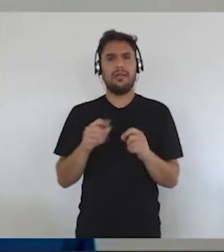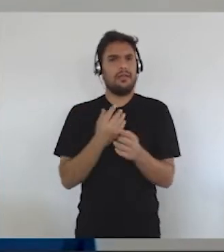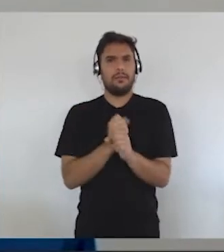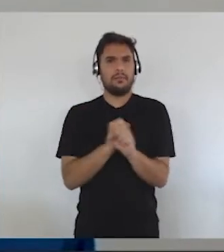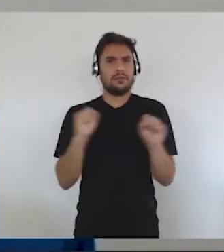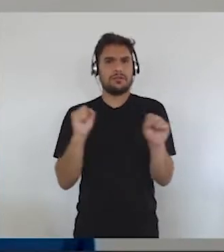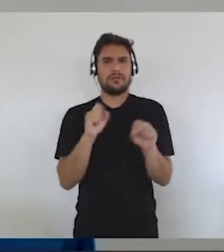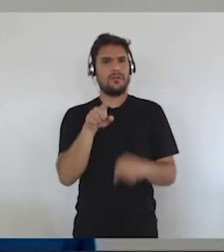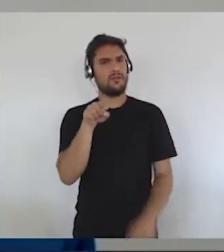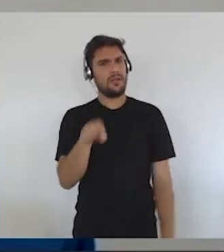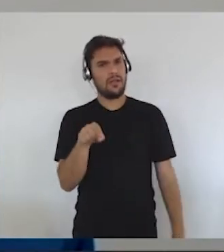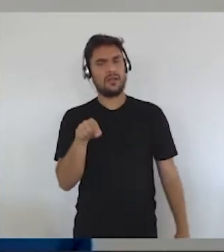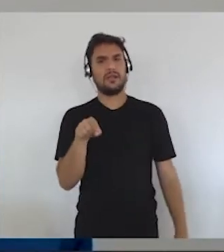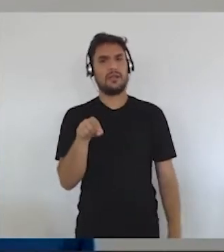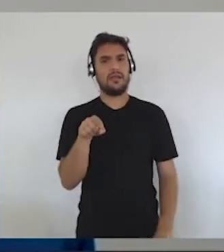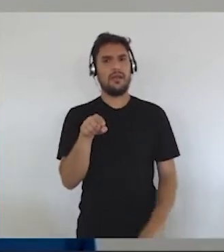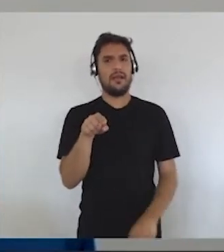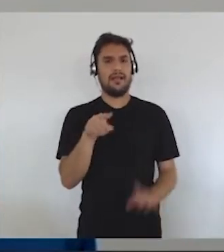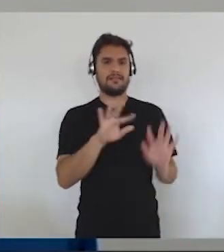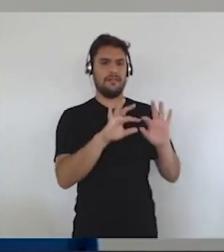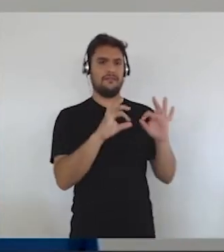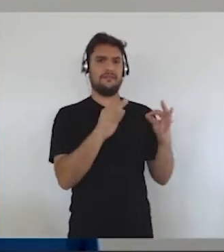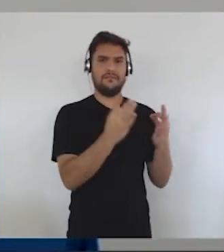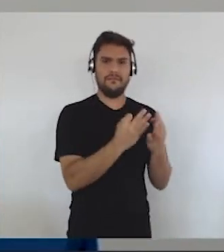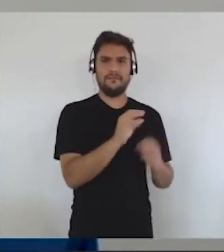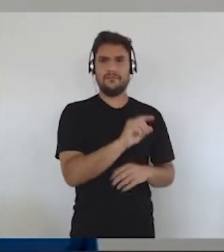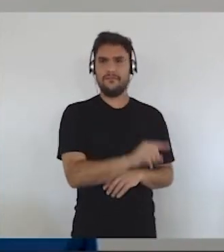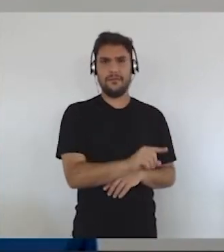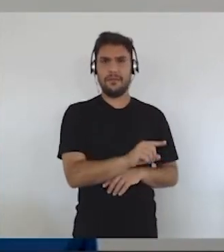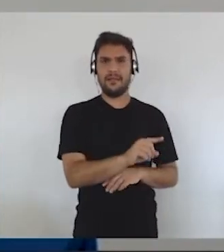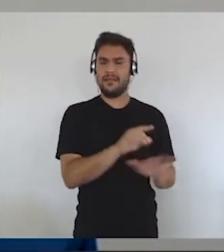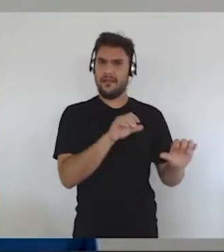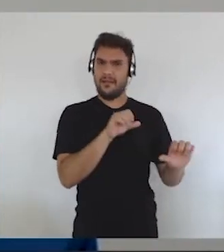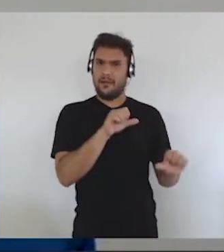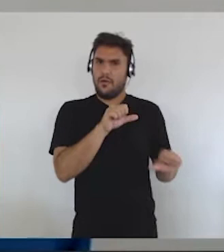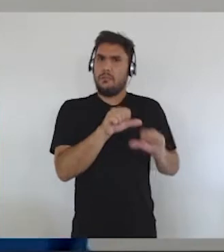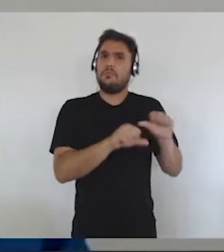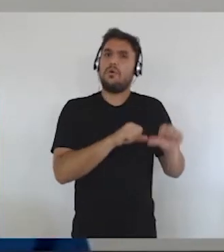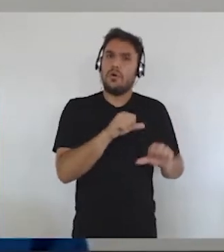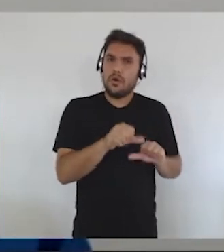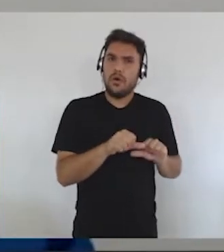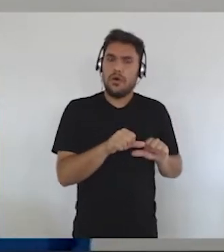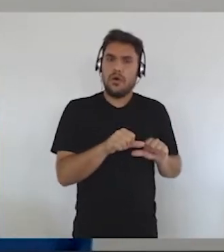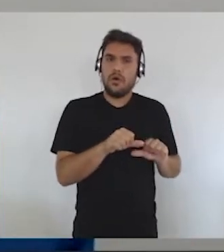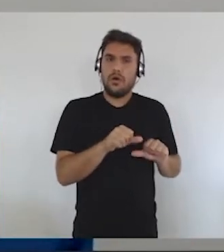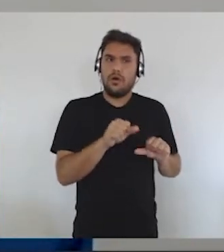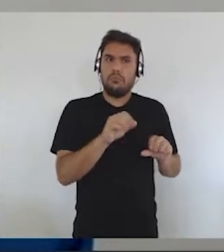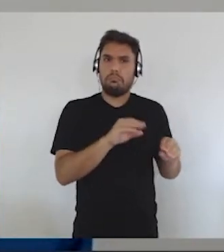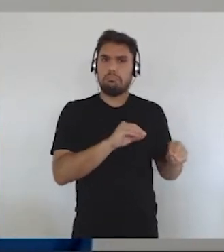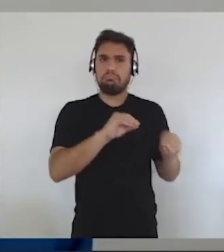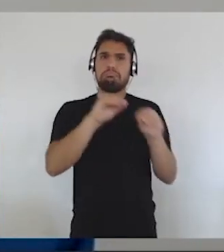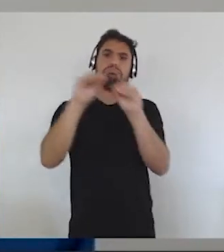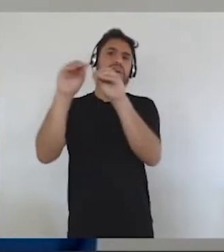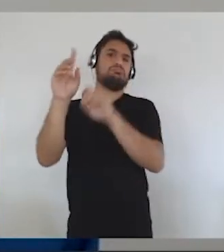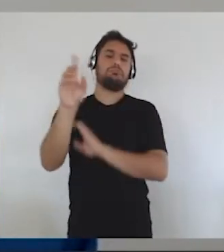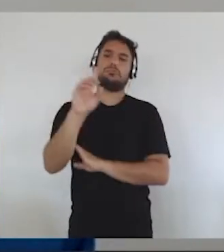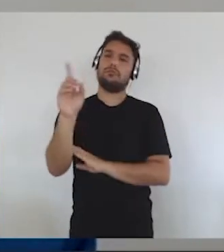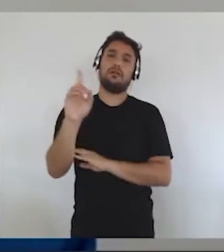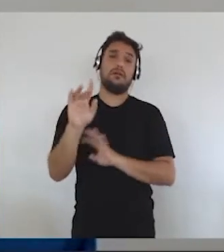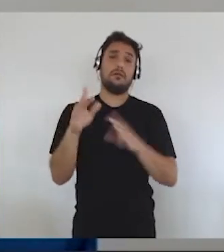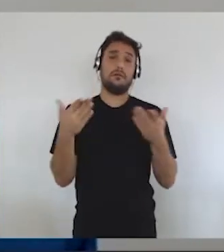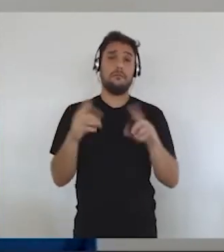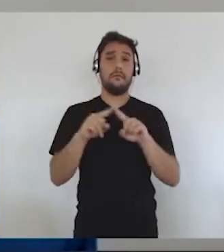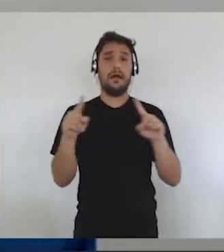alguma, essa família modificou o seu domicílio para aquele país, e mesmo